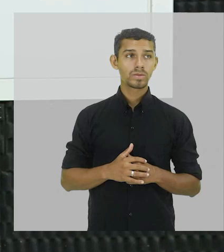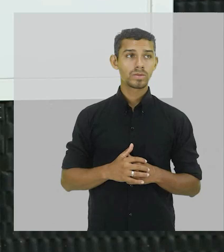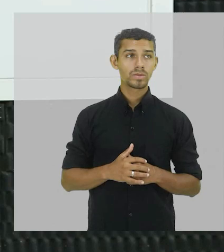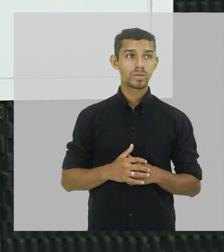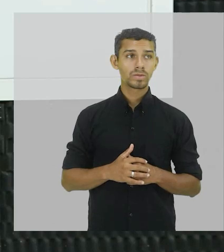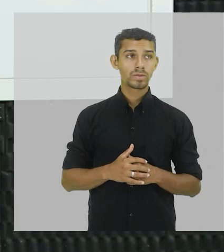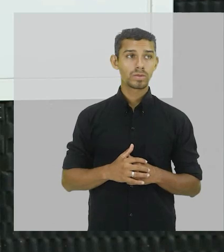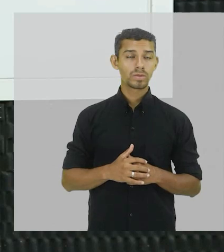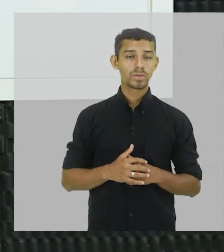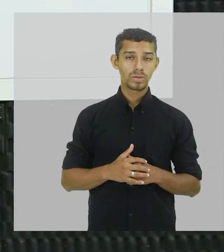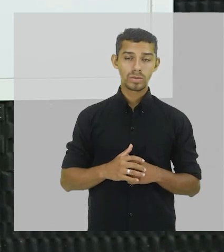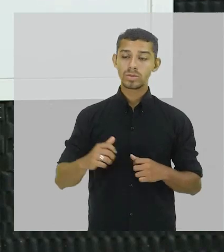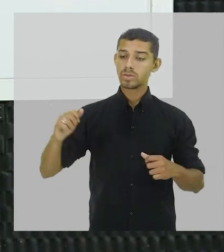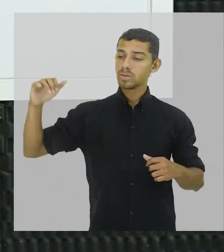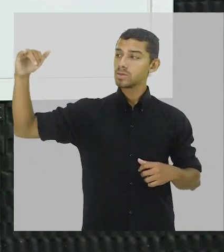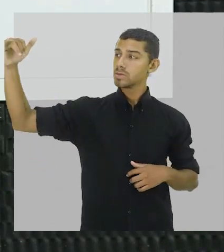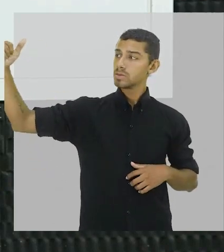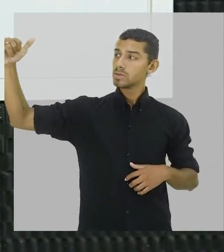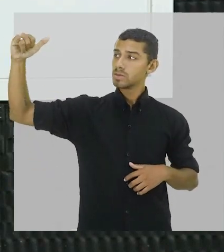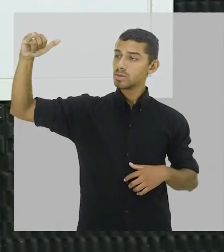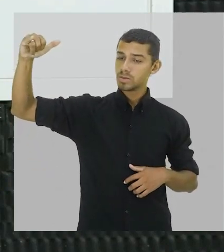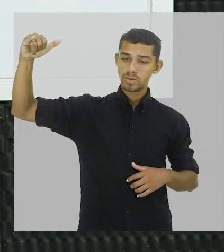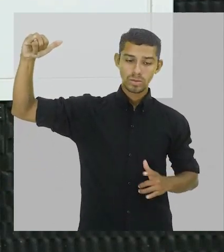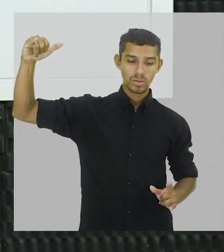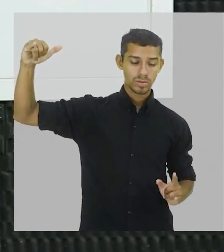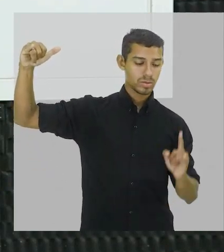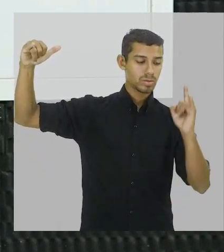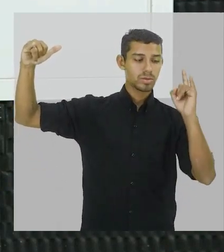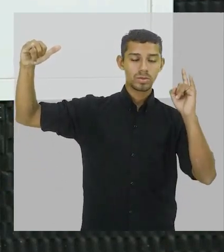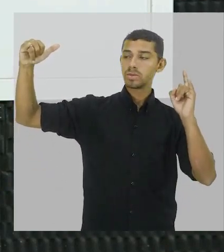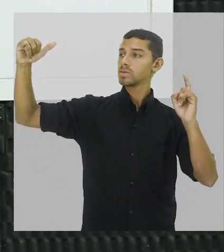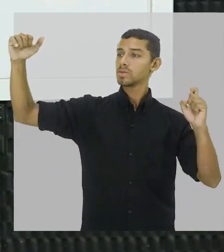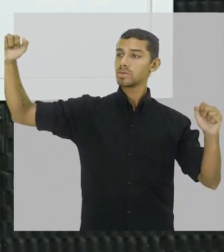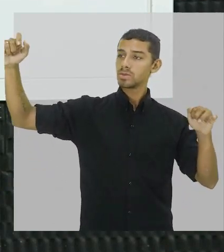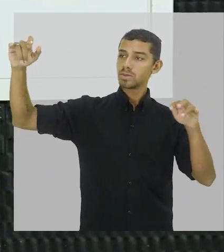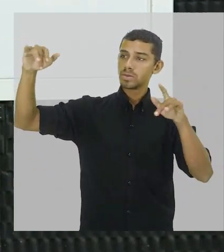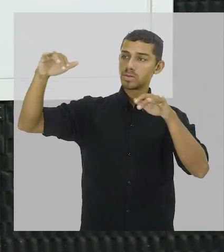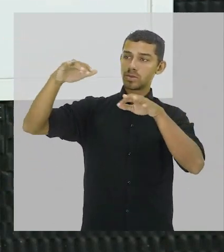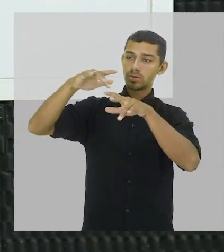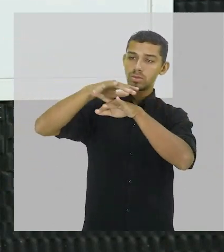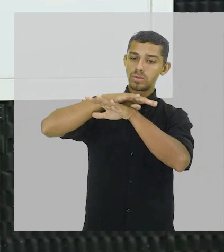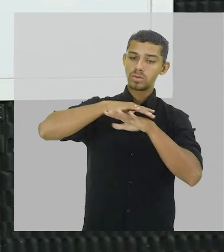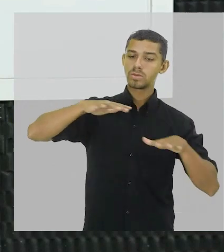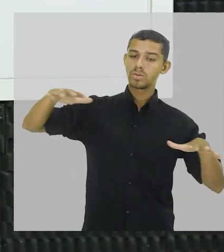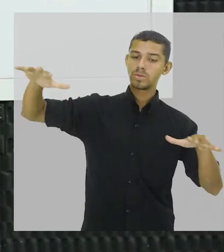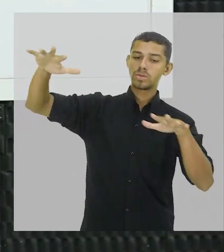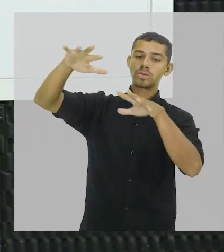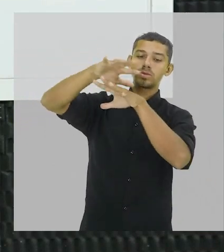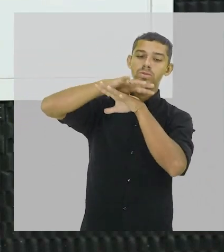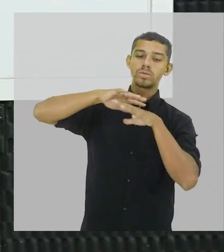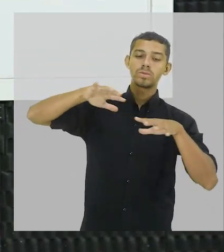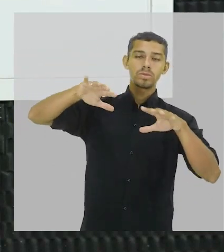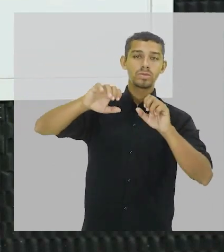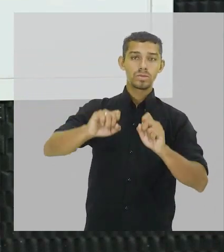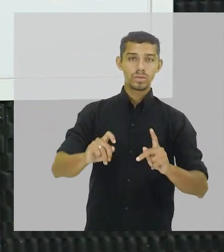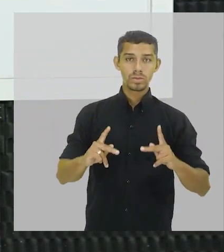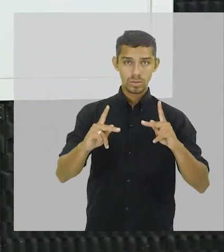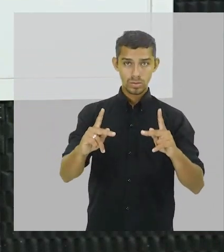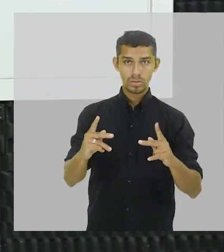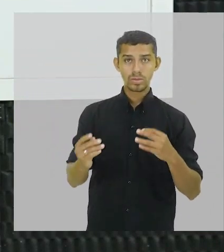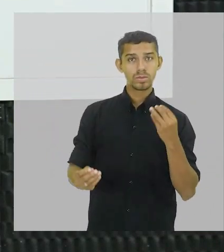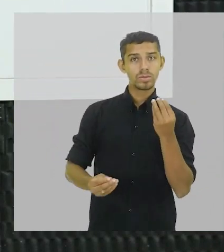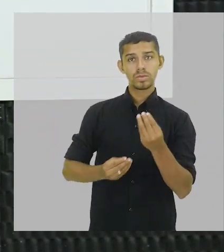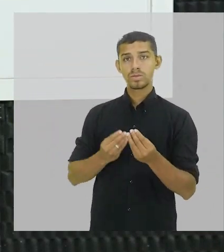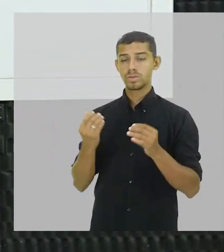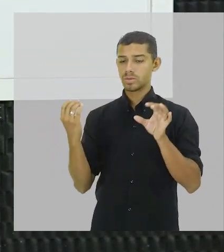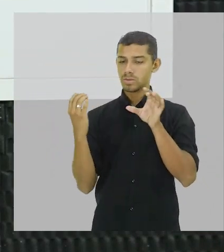recepcionar essas ondas, tá ok? a forma de comunicação